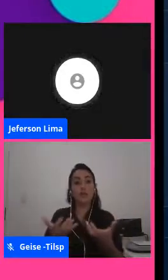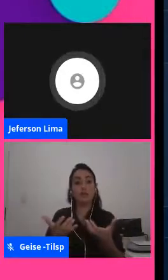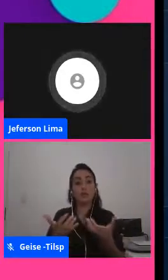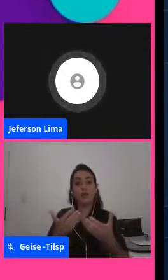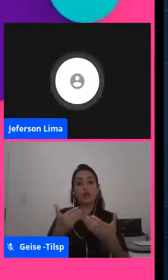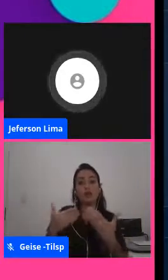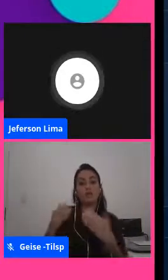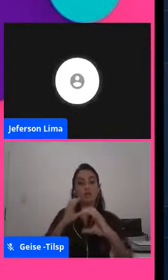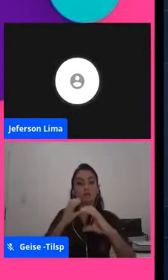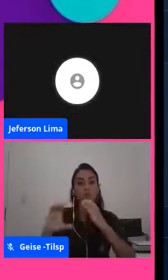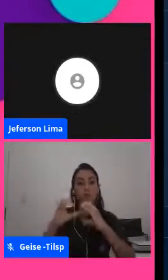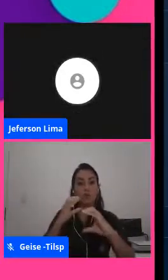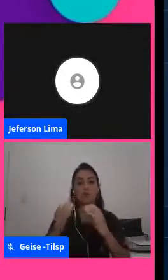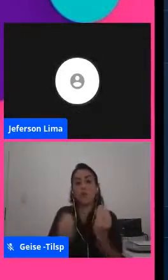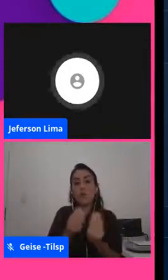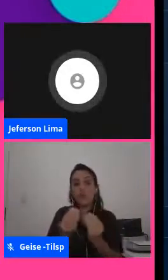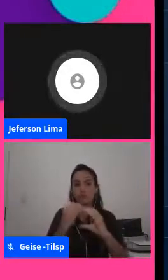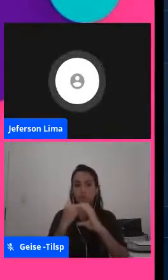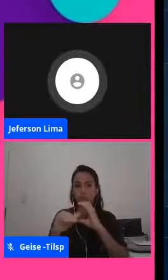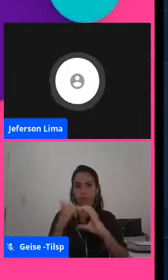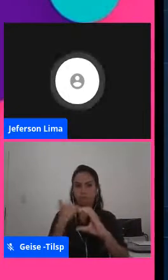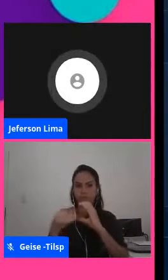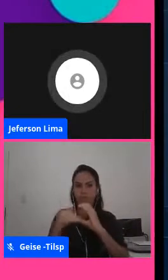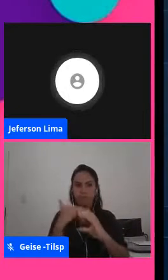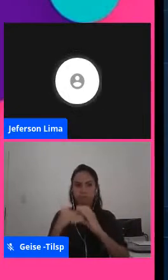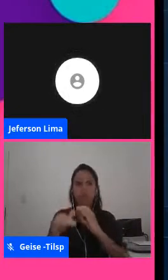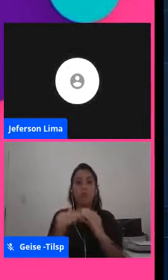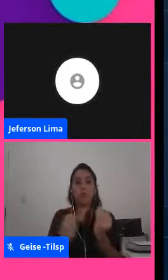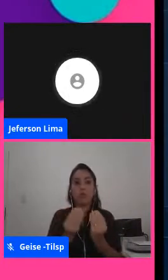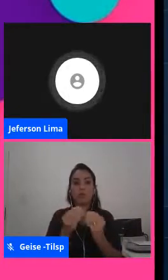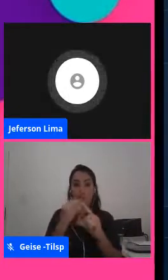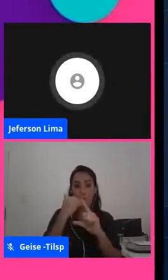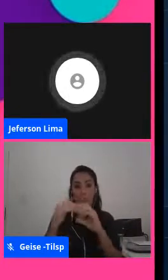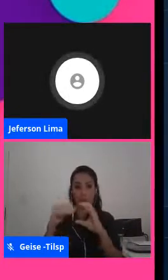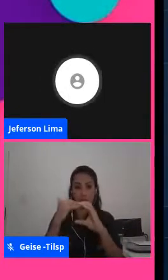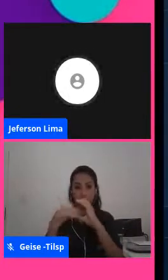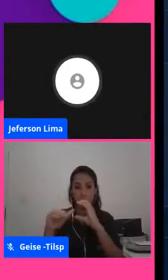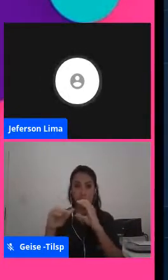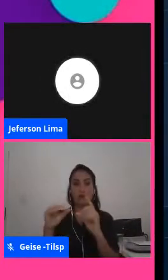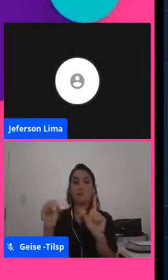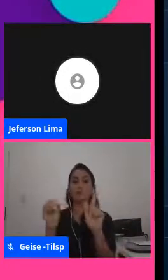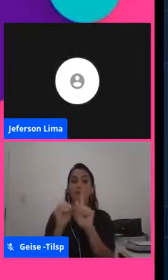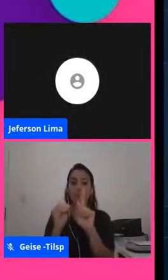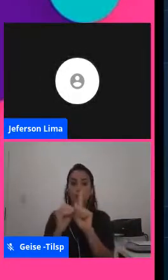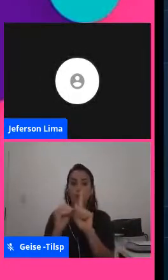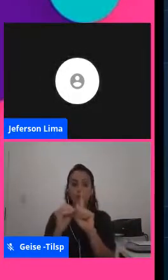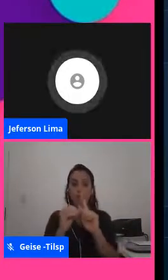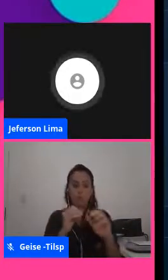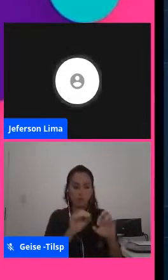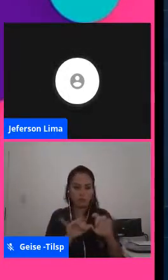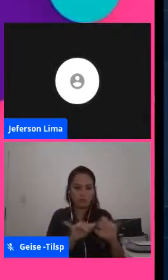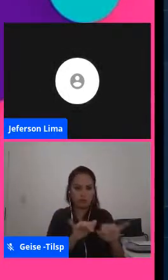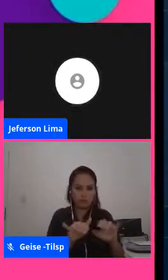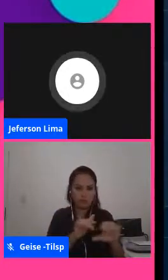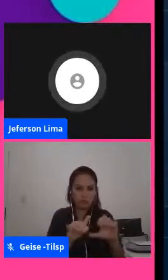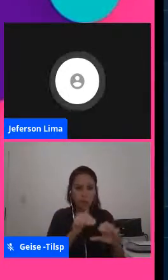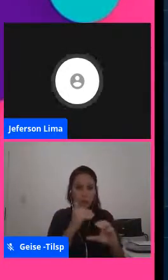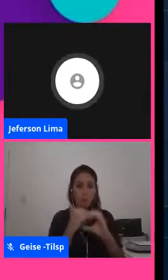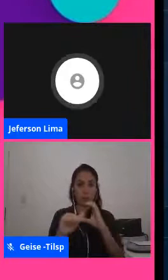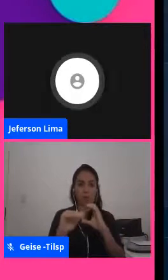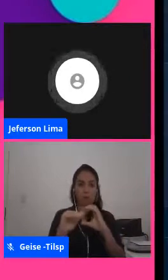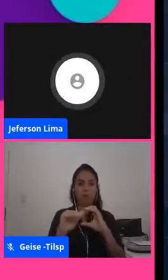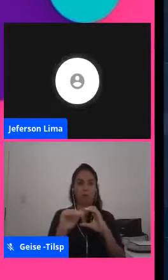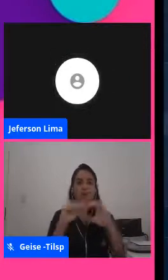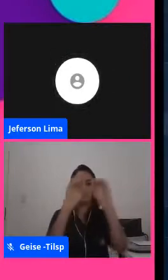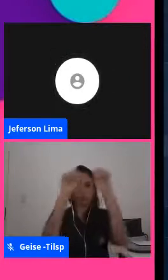ele envie uma mensagem para o Google. A gente vai pegar essa mensagem e a gente vai jogar ela dentro lá do nosso sistema. E para isso, a gente tem agora que